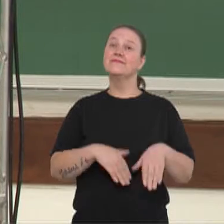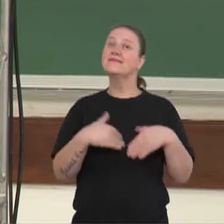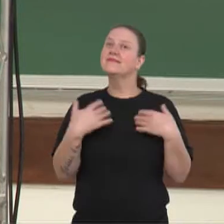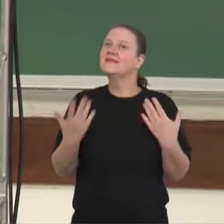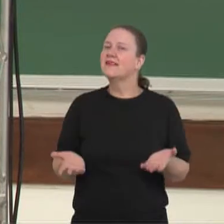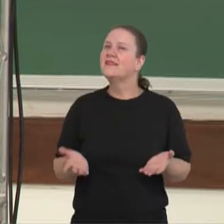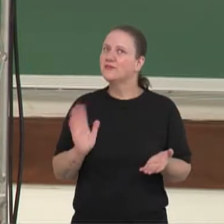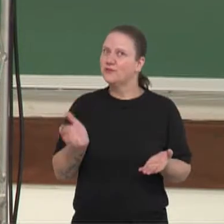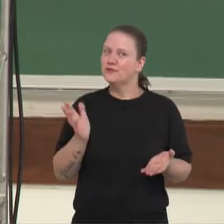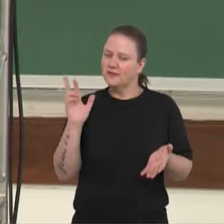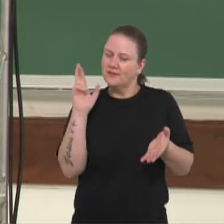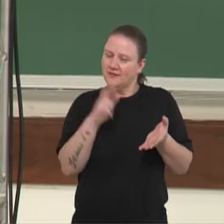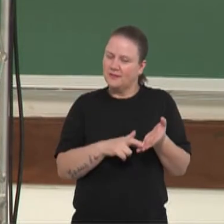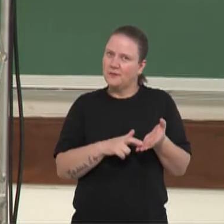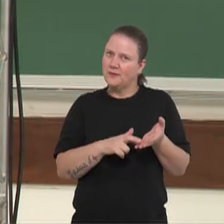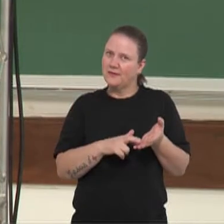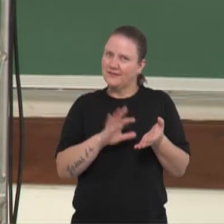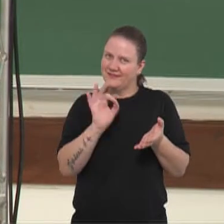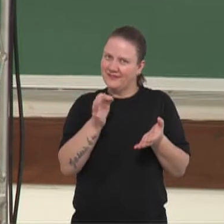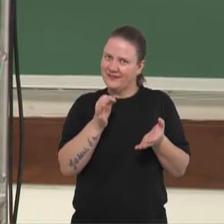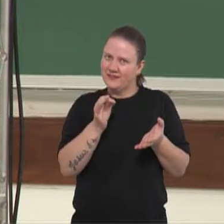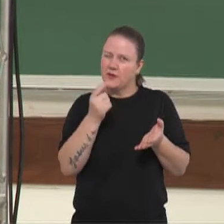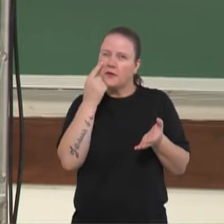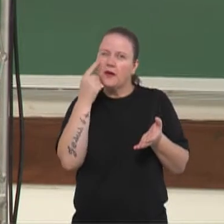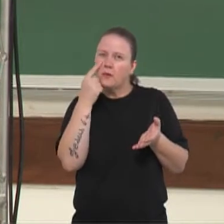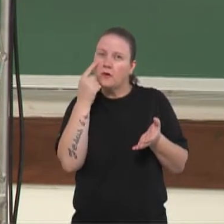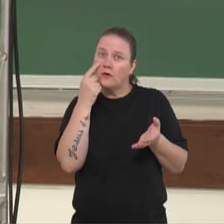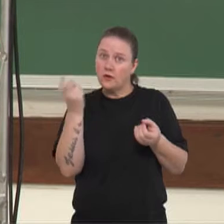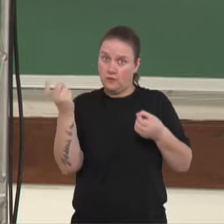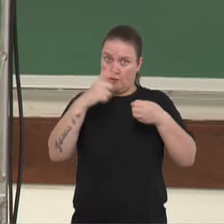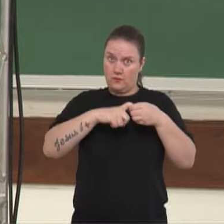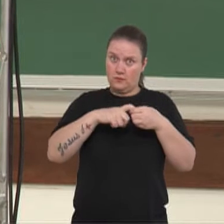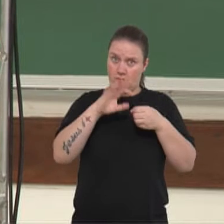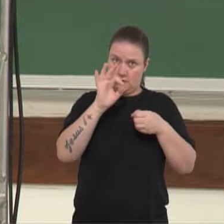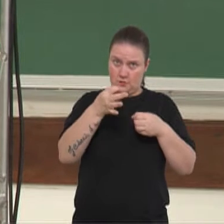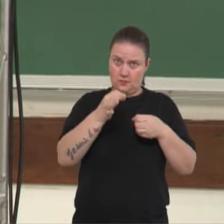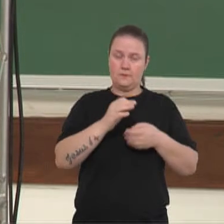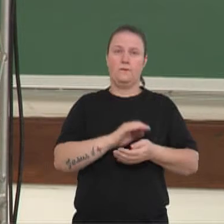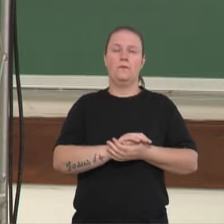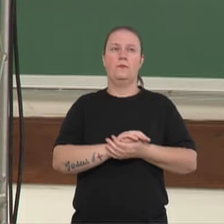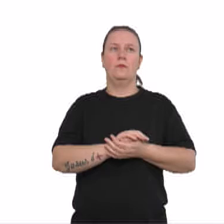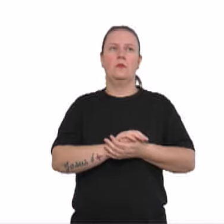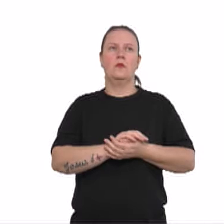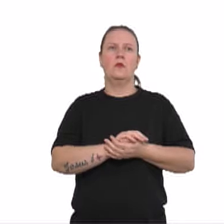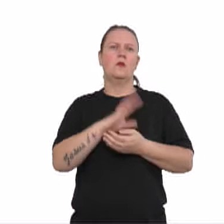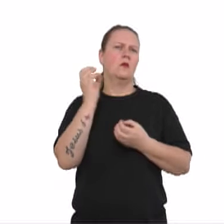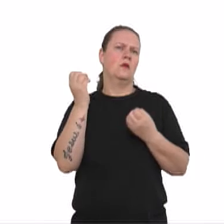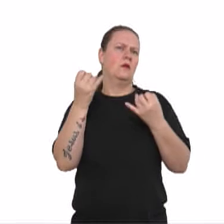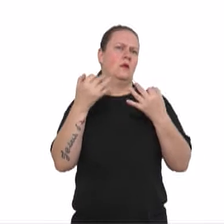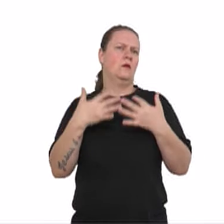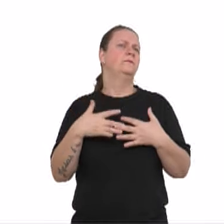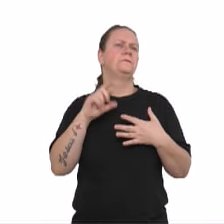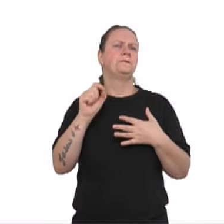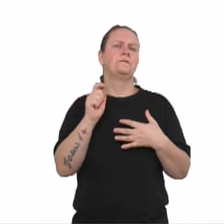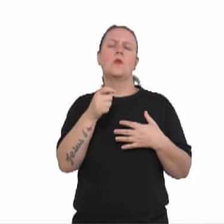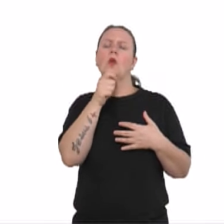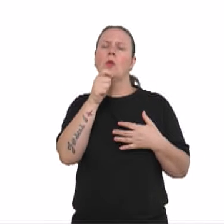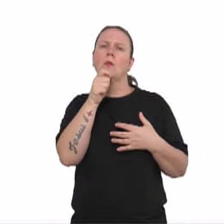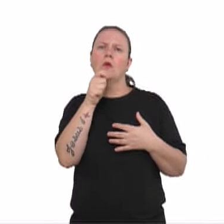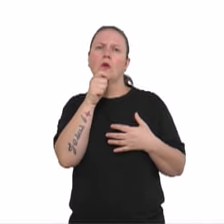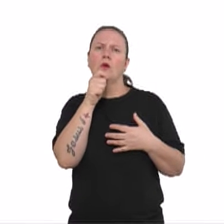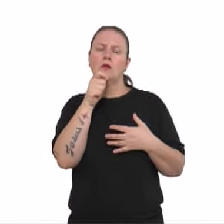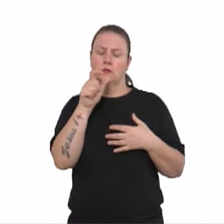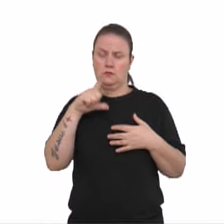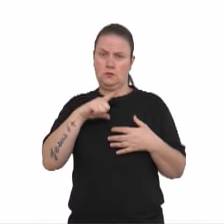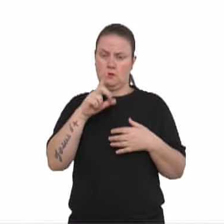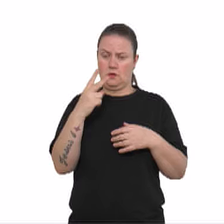Então, já fizeram? Já vamos então retomar para a correção. Na narração esportiva, temos a presença